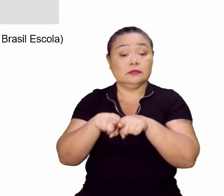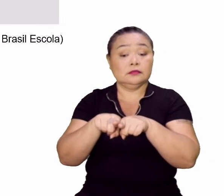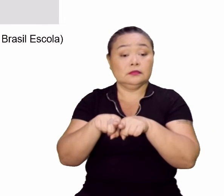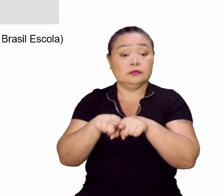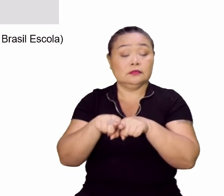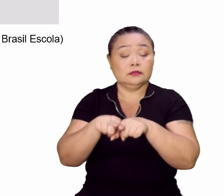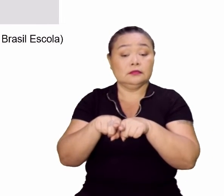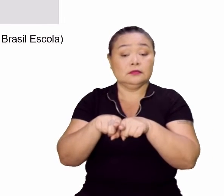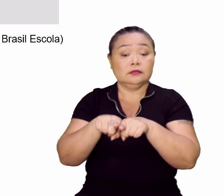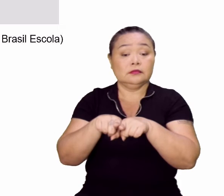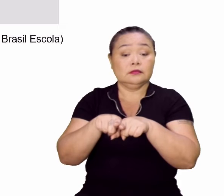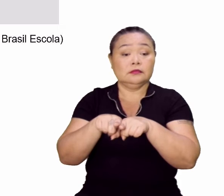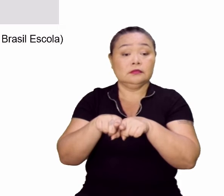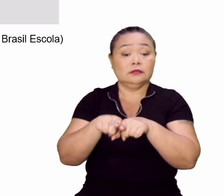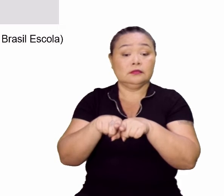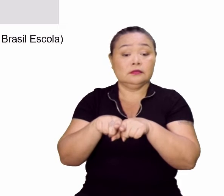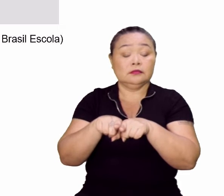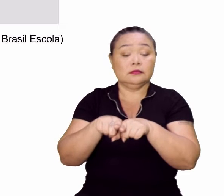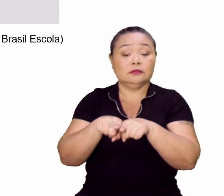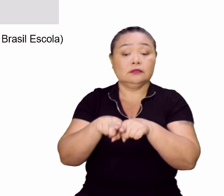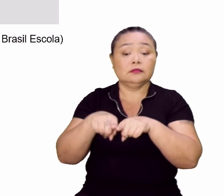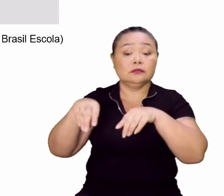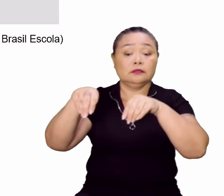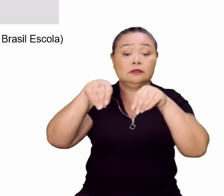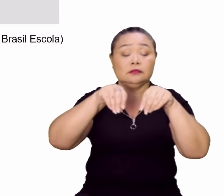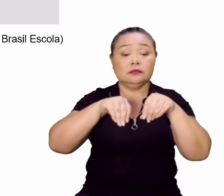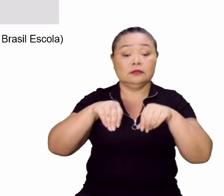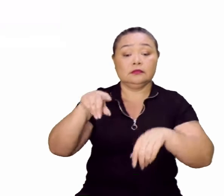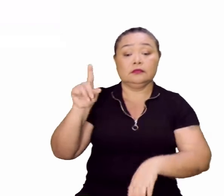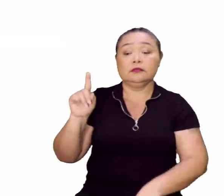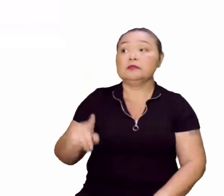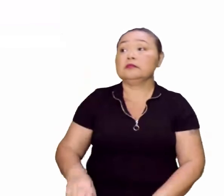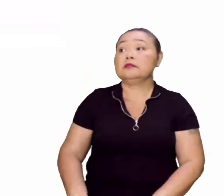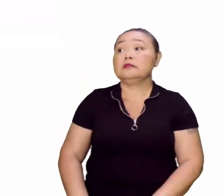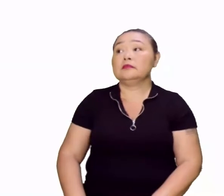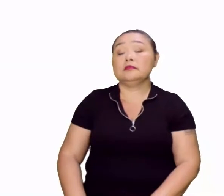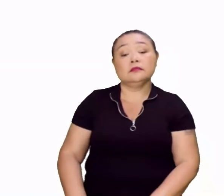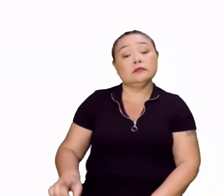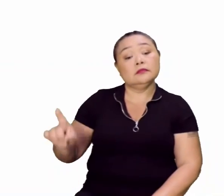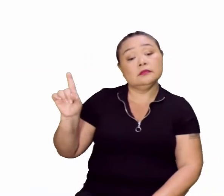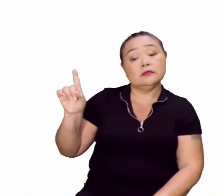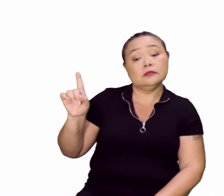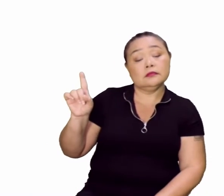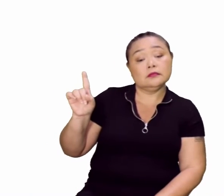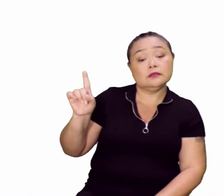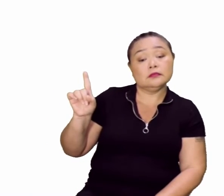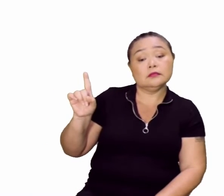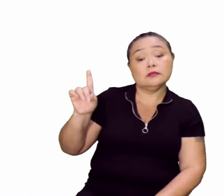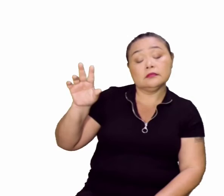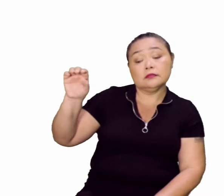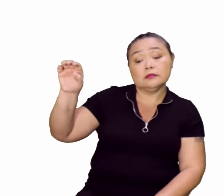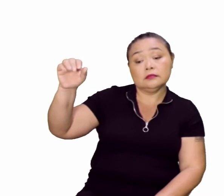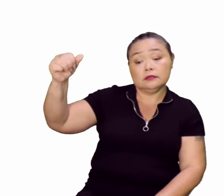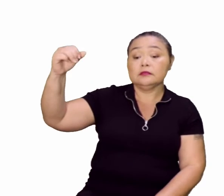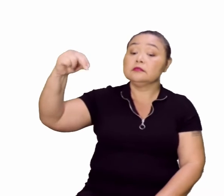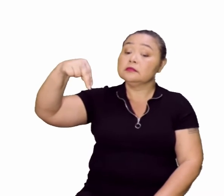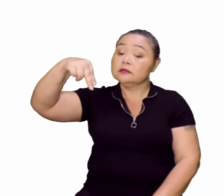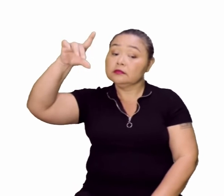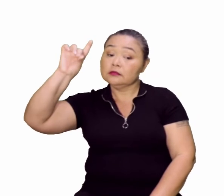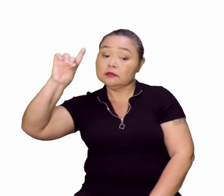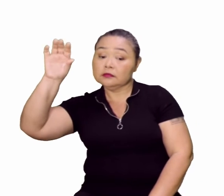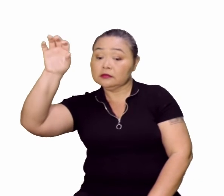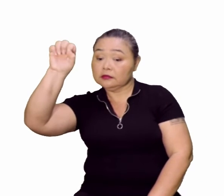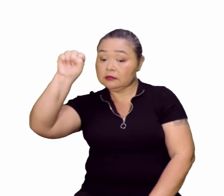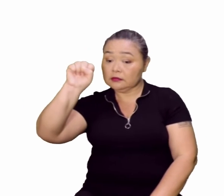dos principais movimentos migratórios no território brasileiro, observe aí no mapa, tá? Onde ocorreu para o Nordeste para o